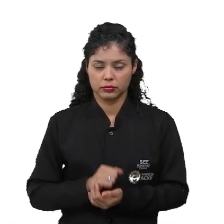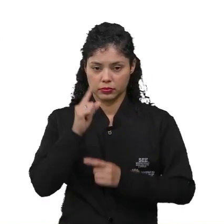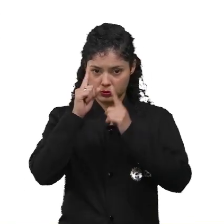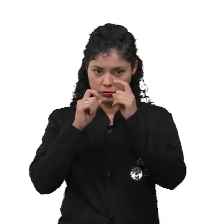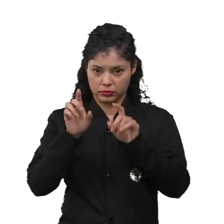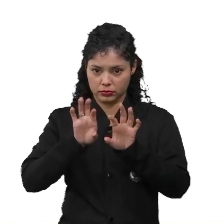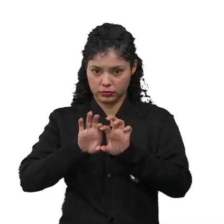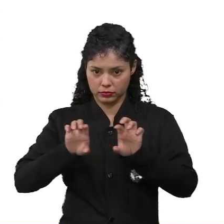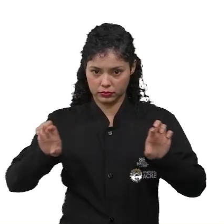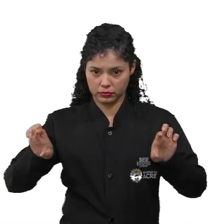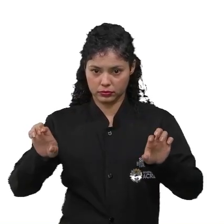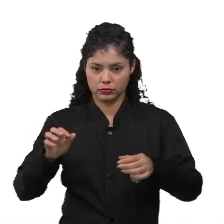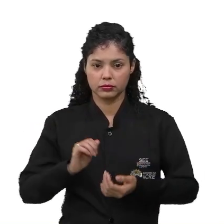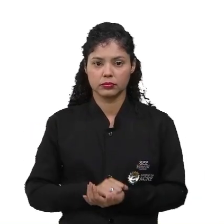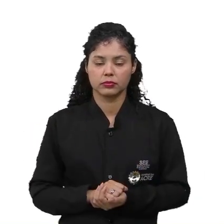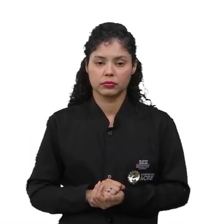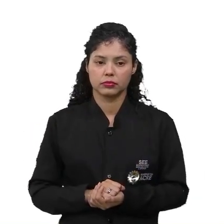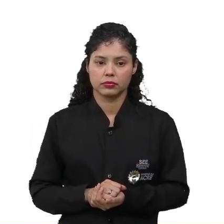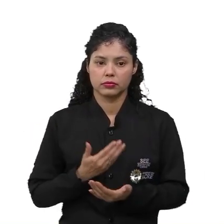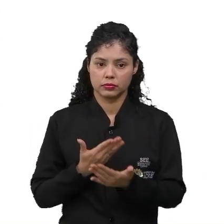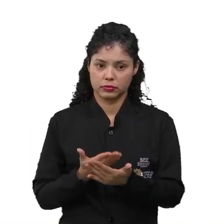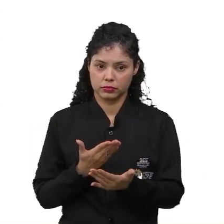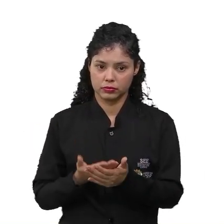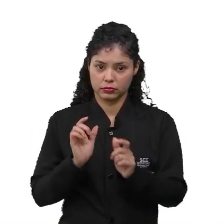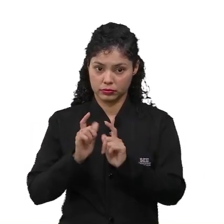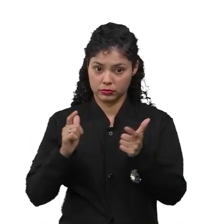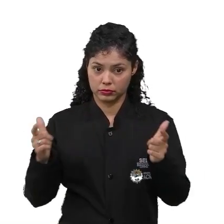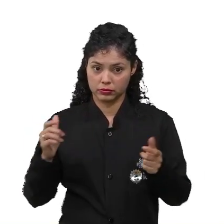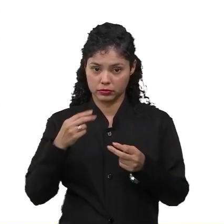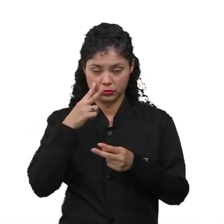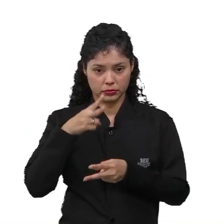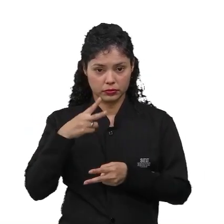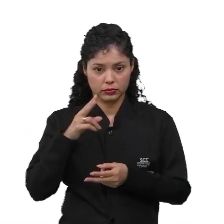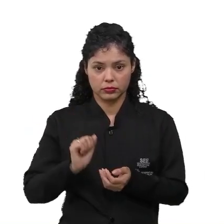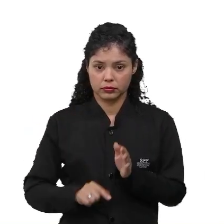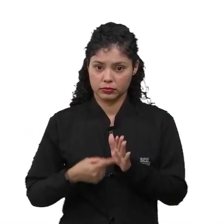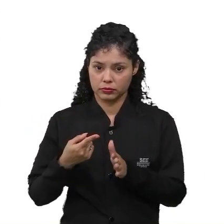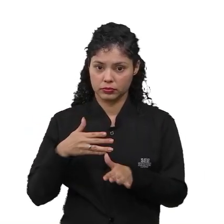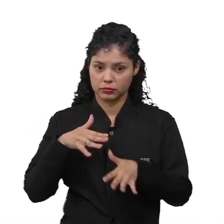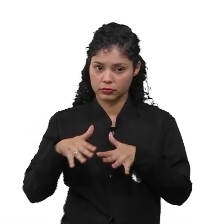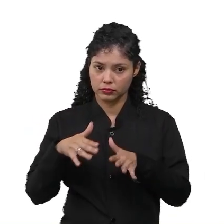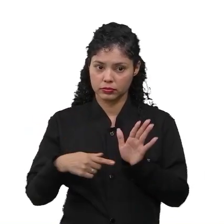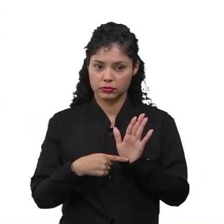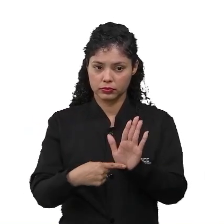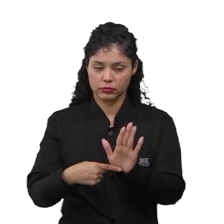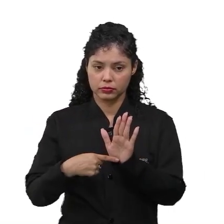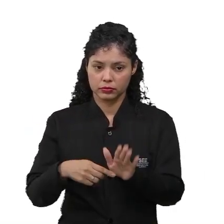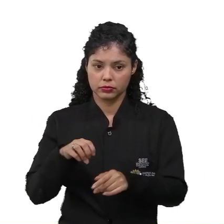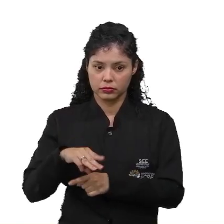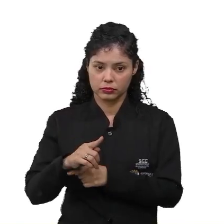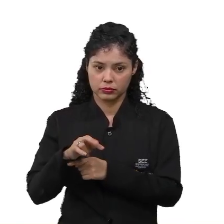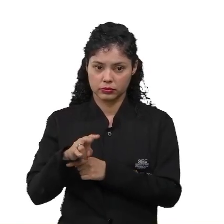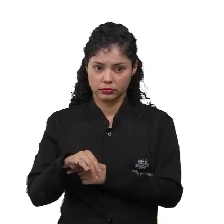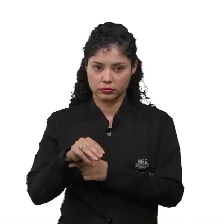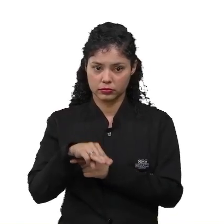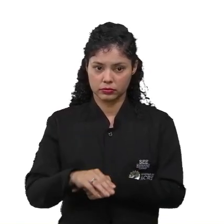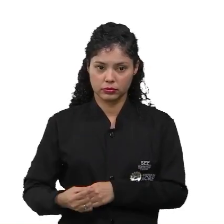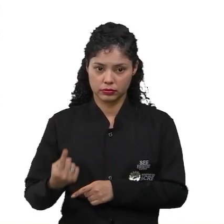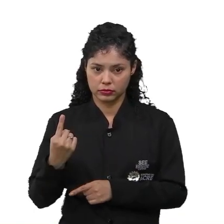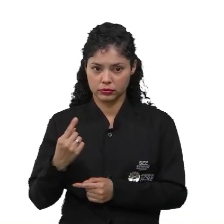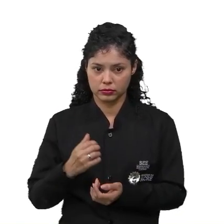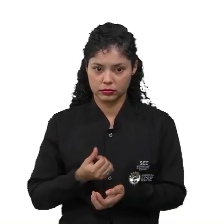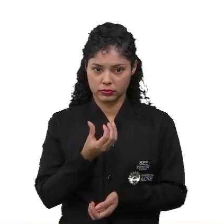expressão meio feia. Estudos abrangentes observam que o primeiro terremoto apresentou a